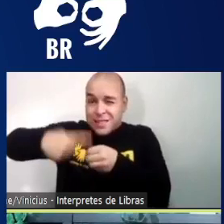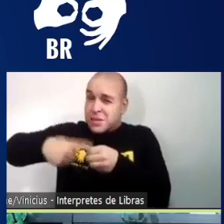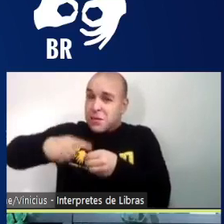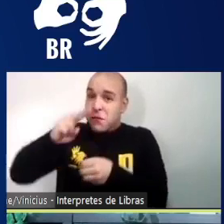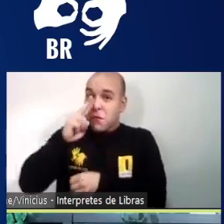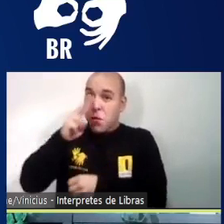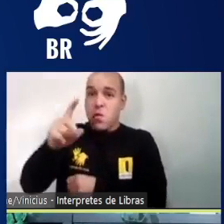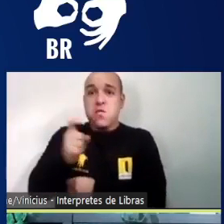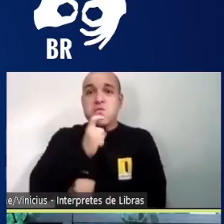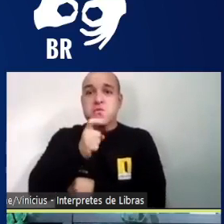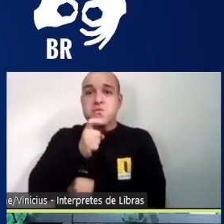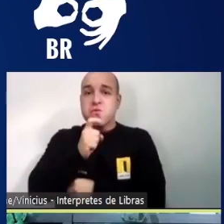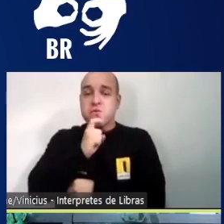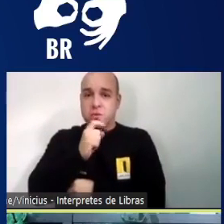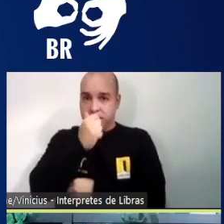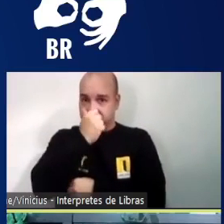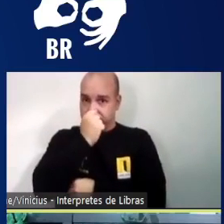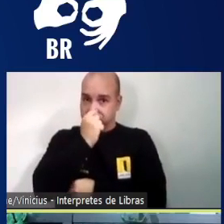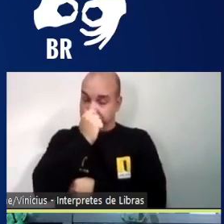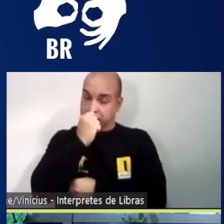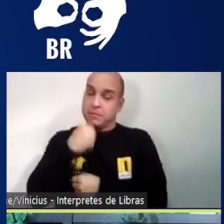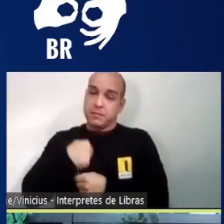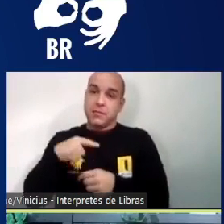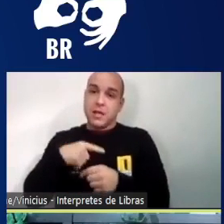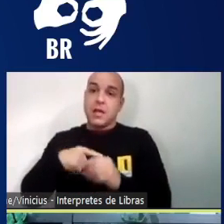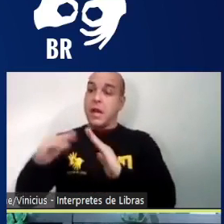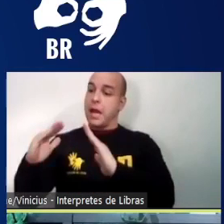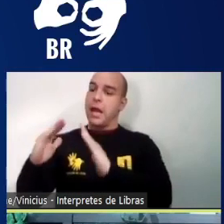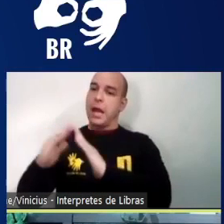eu estou aqui no escritório da minha casa, ainda em home